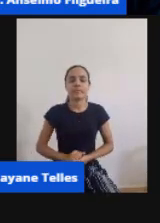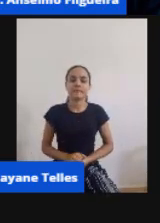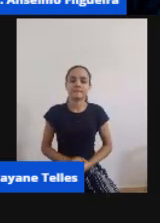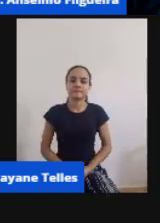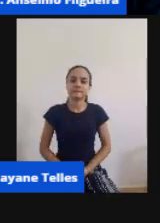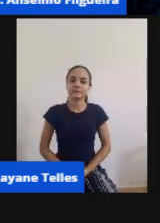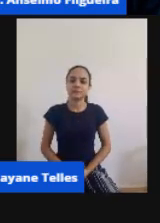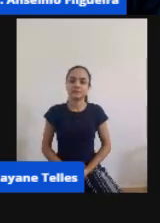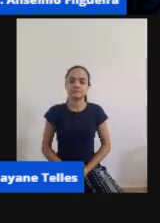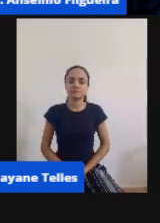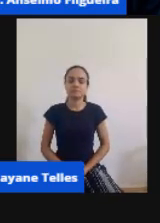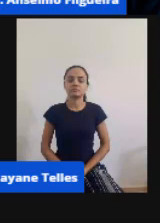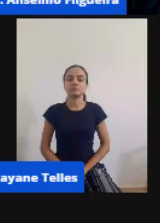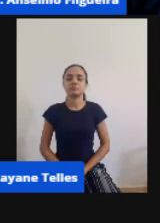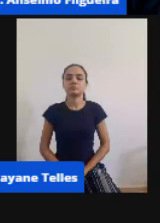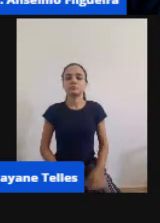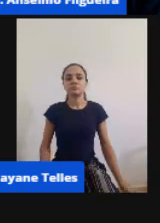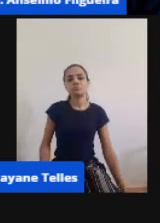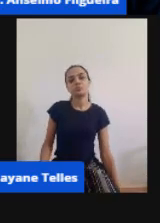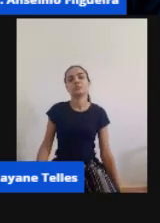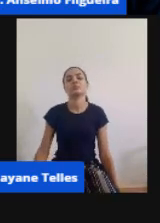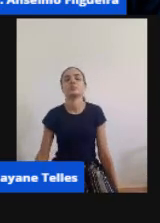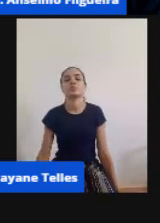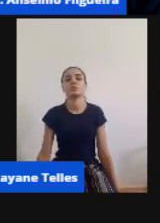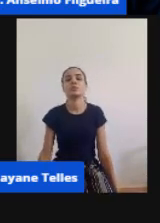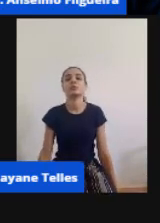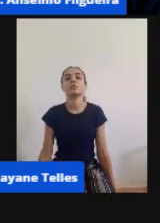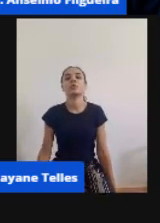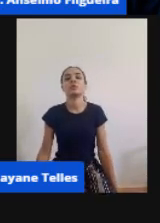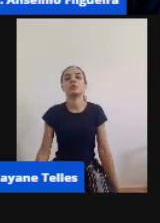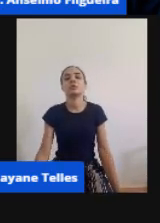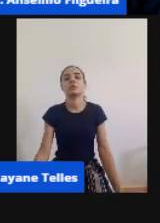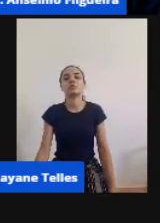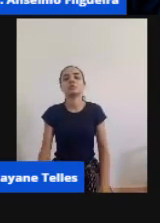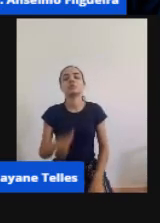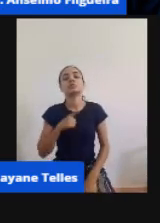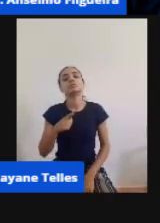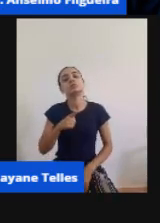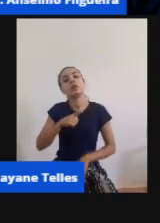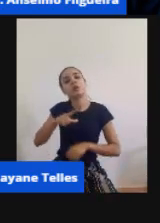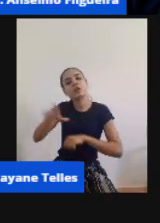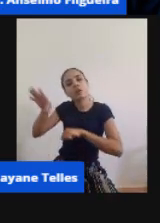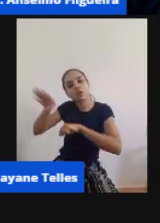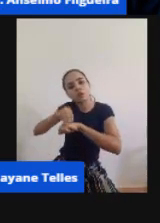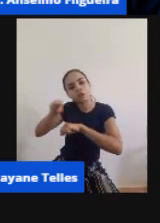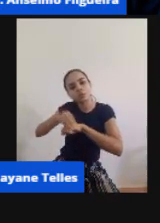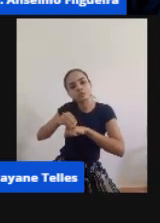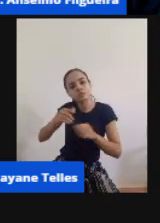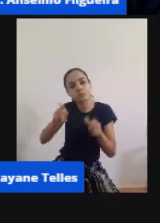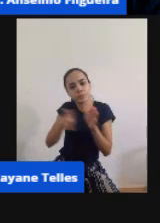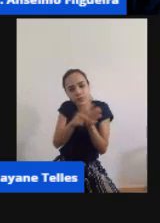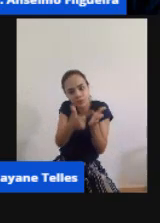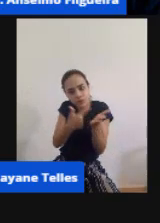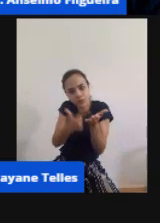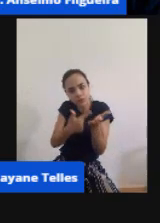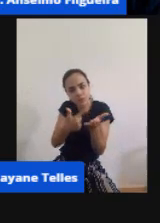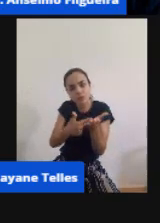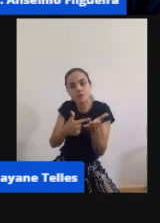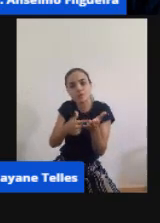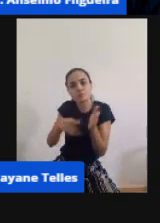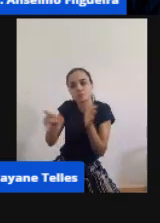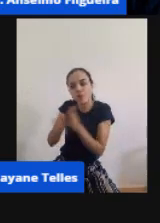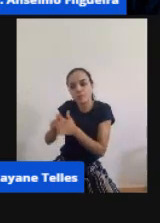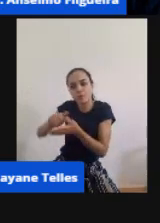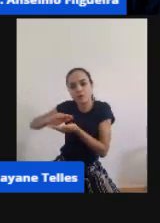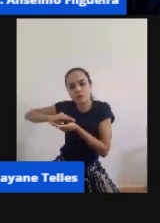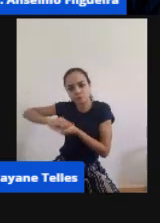Ter conhecimento do livro adotado pela REME, principalmente se ele está disponível para os